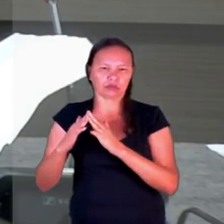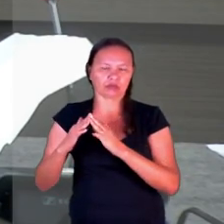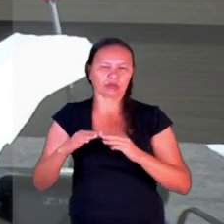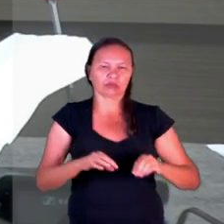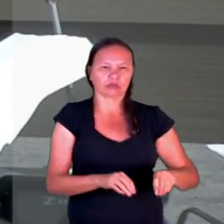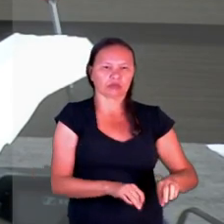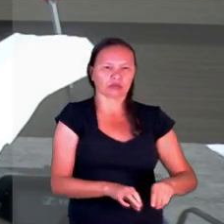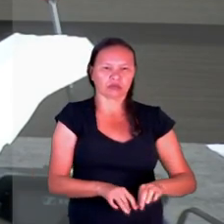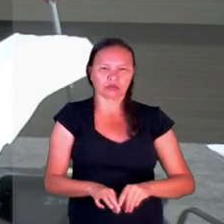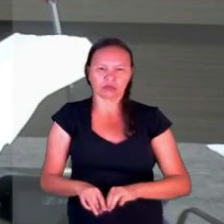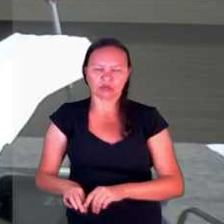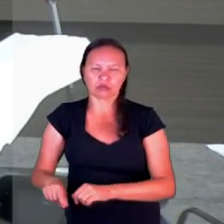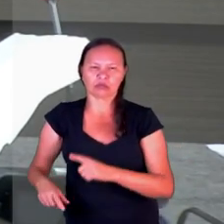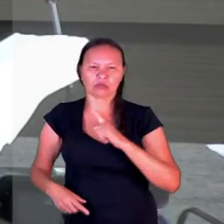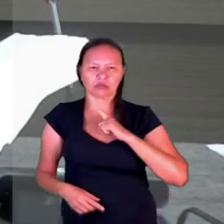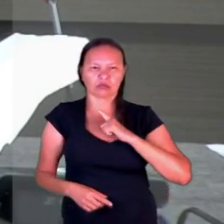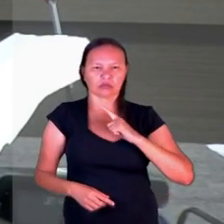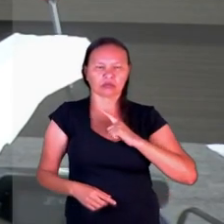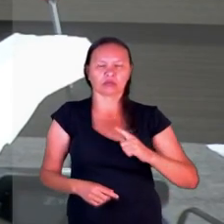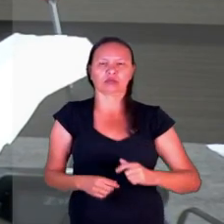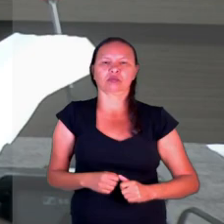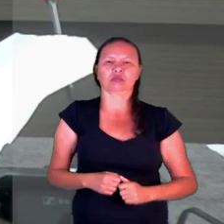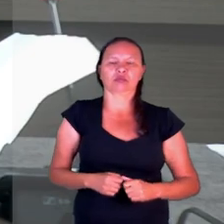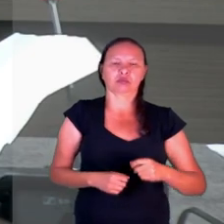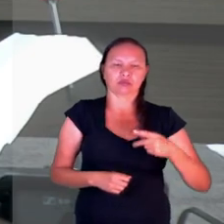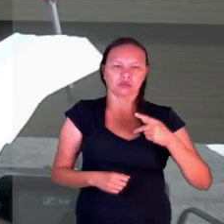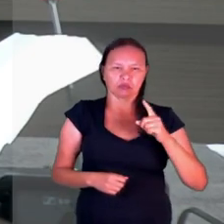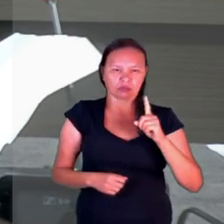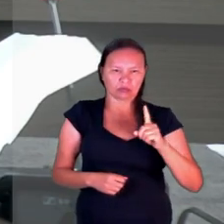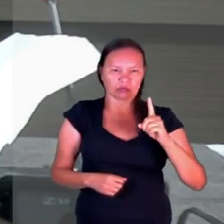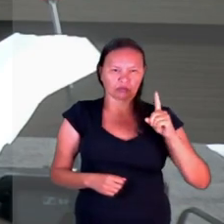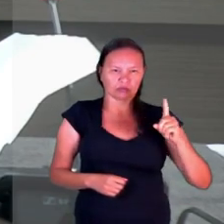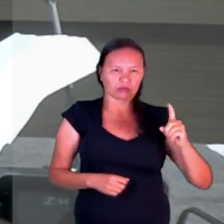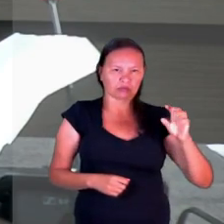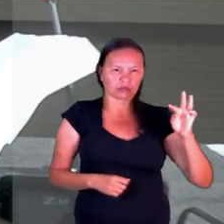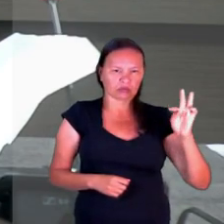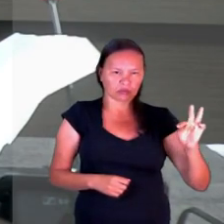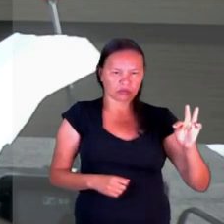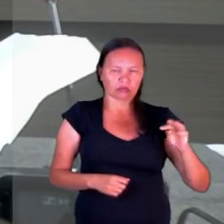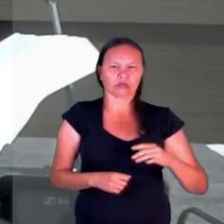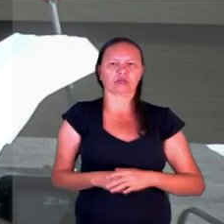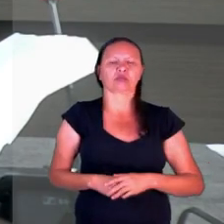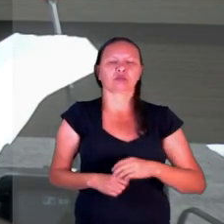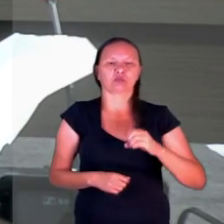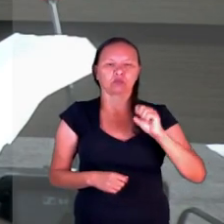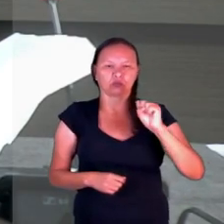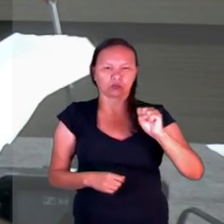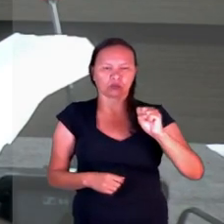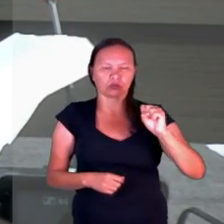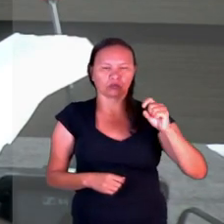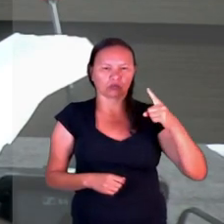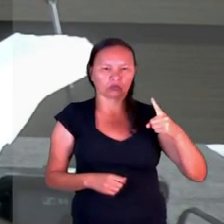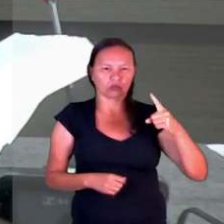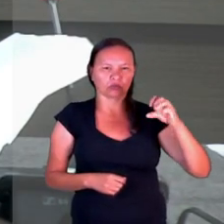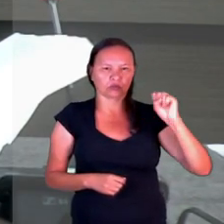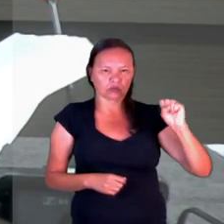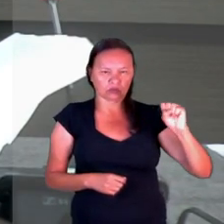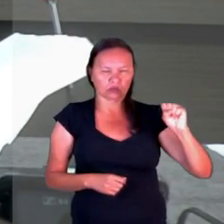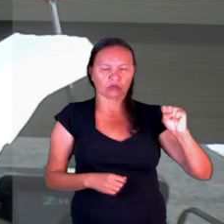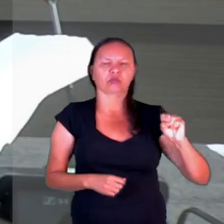recentemente tivemos uma uma dpf a a 828 que estabeleceu